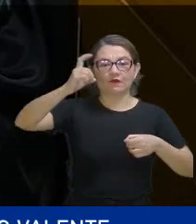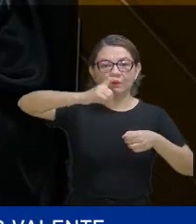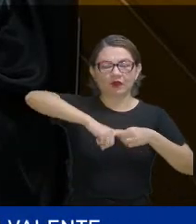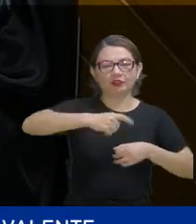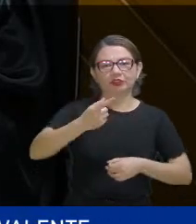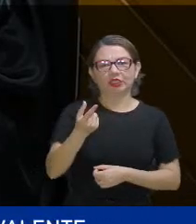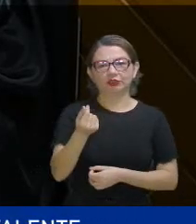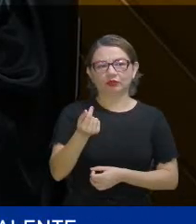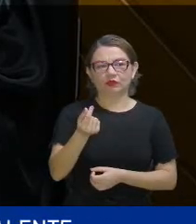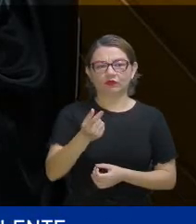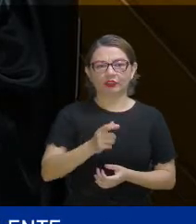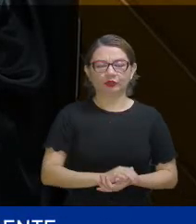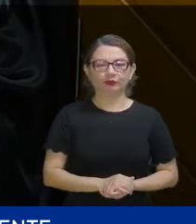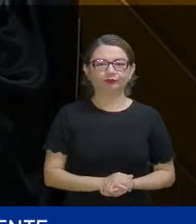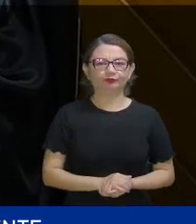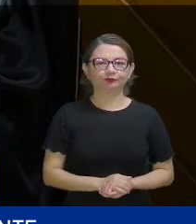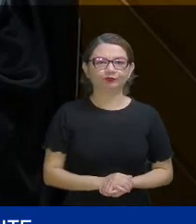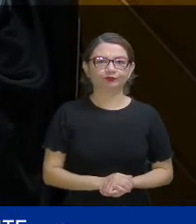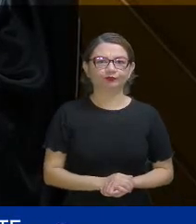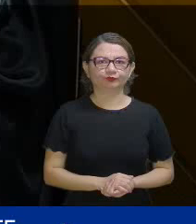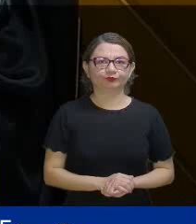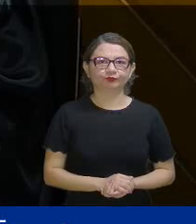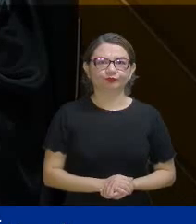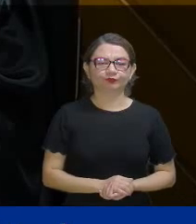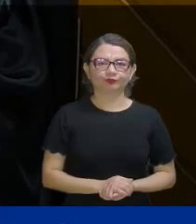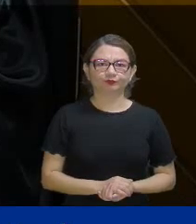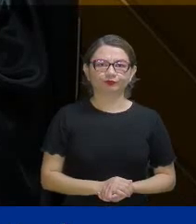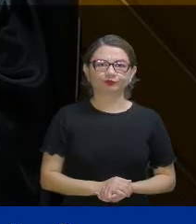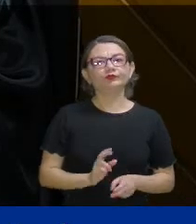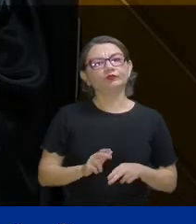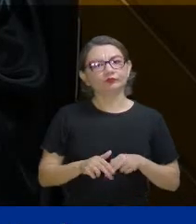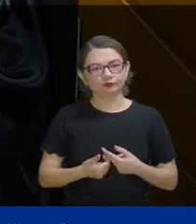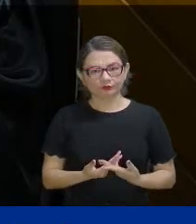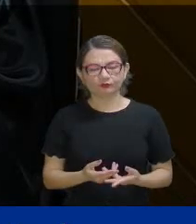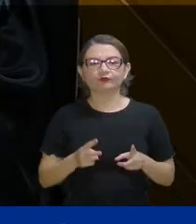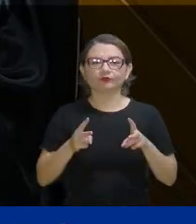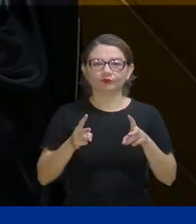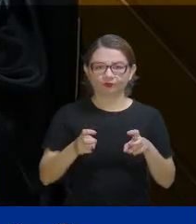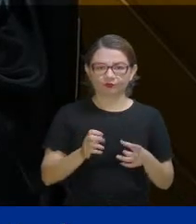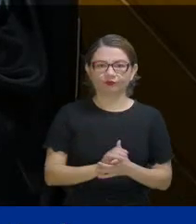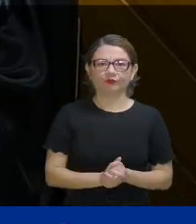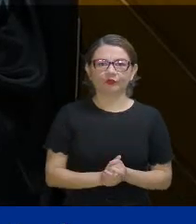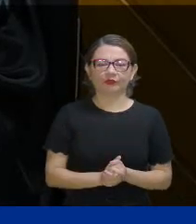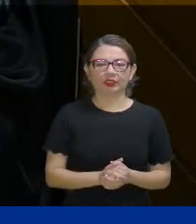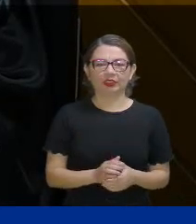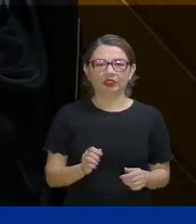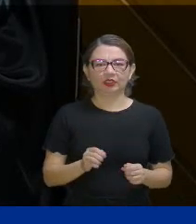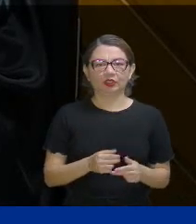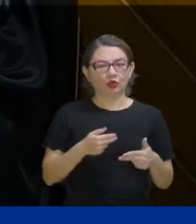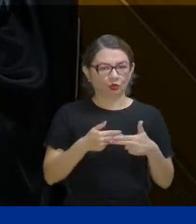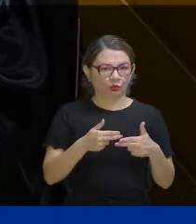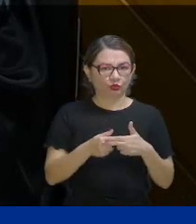em relação ao valor glosado. Diante do reconhecimento da malversação do montante de R$